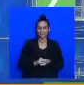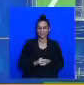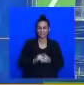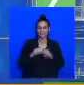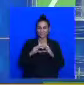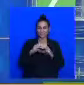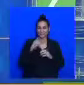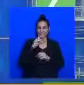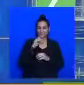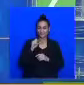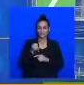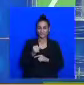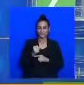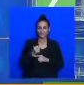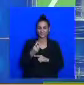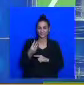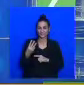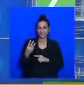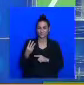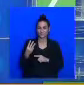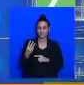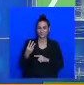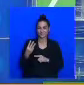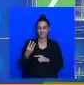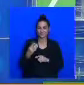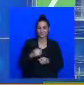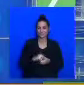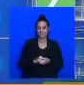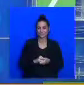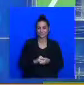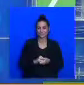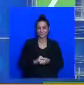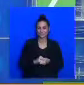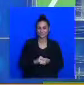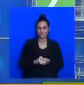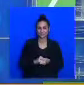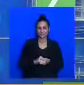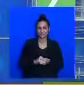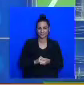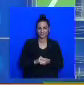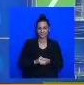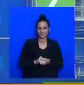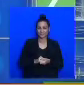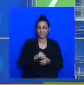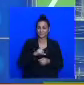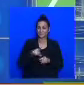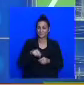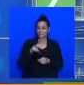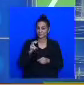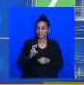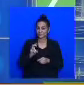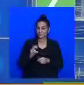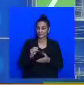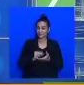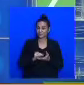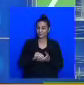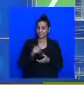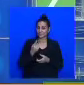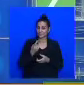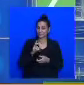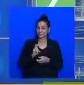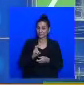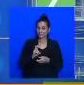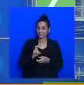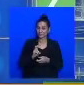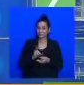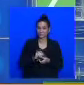Bola verde, número 83, verde 83. Foram sorteados 5 números, faltam 15.